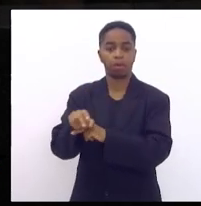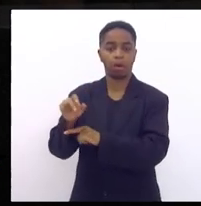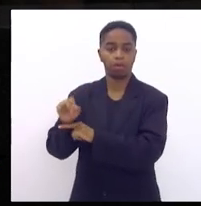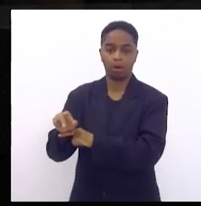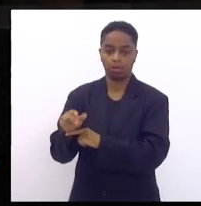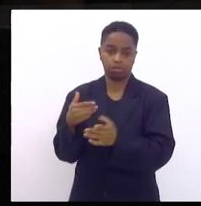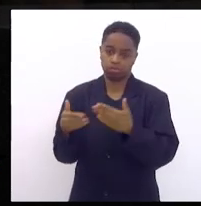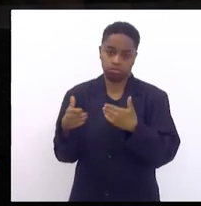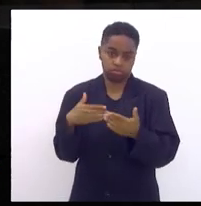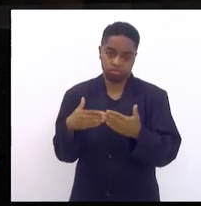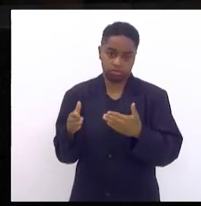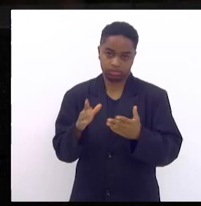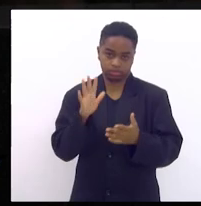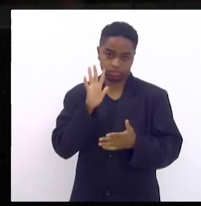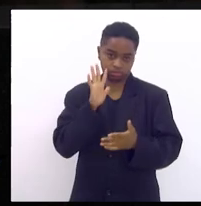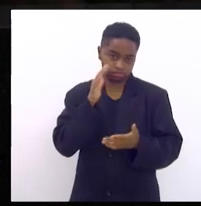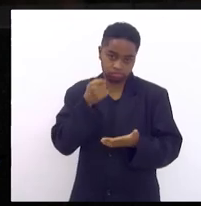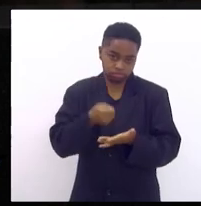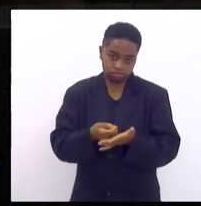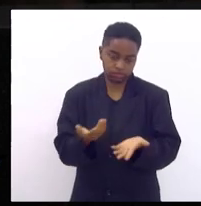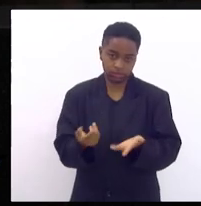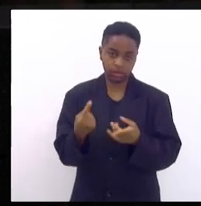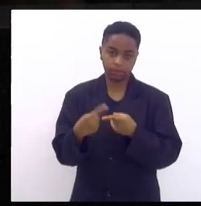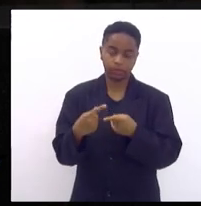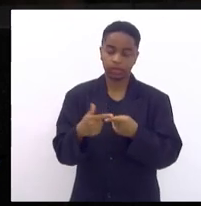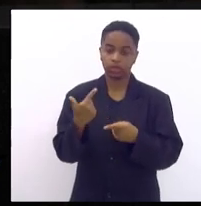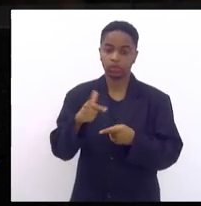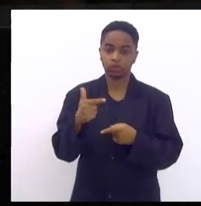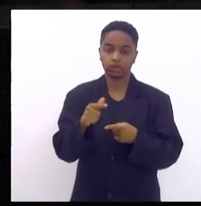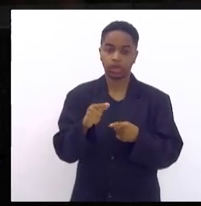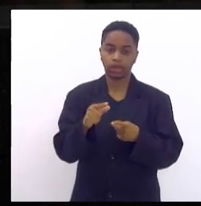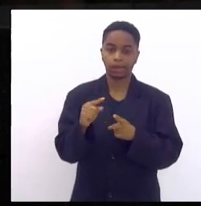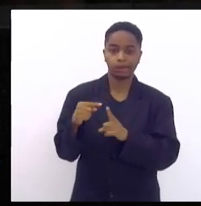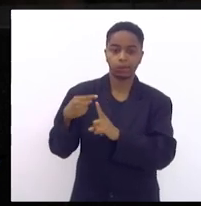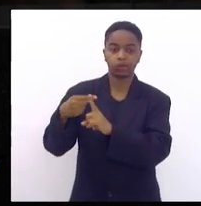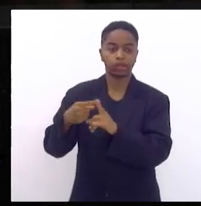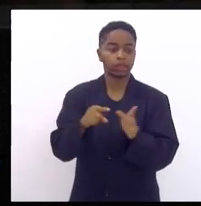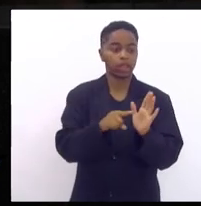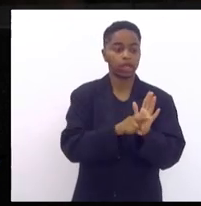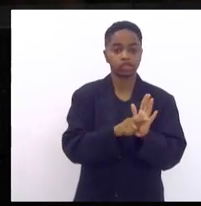aonde quiserem bem entender, porque não haverá uma vantagem